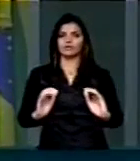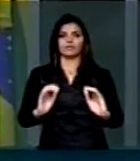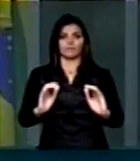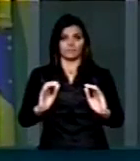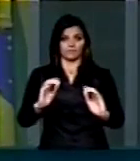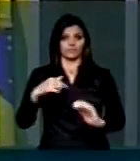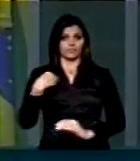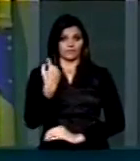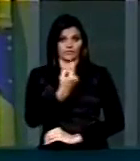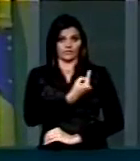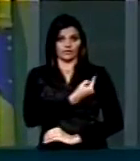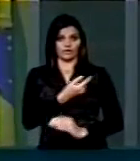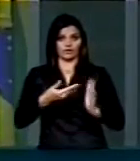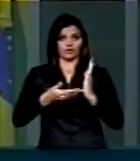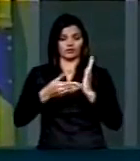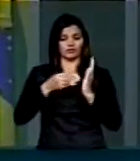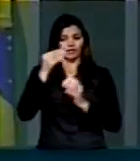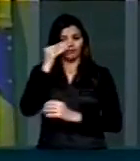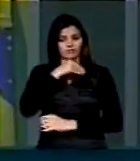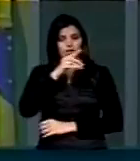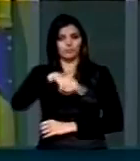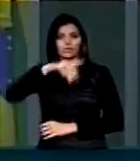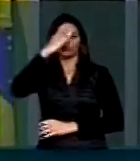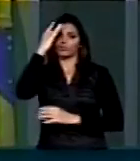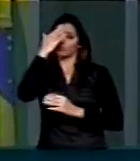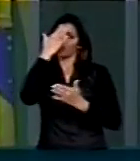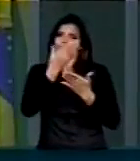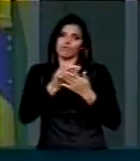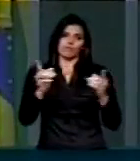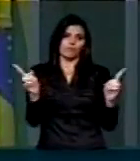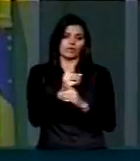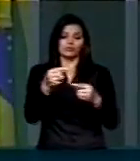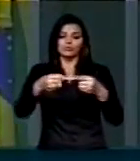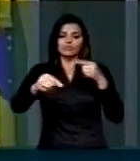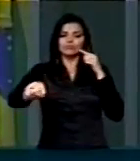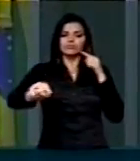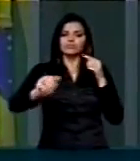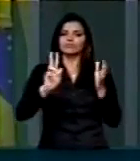que está vulnerável. Não é compatível